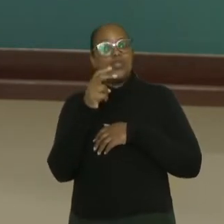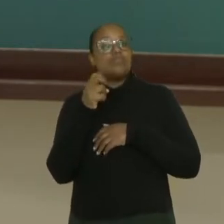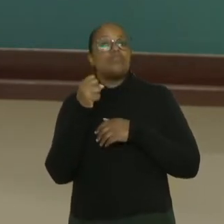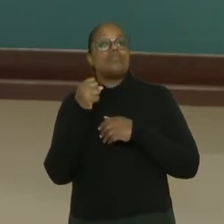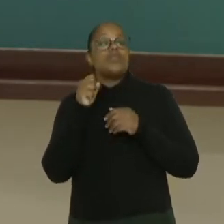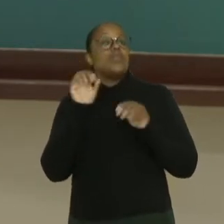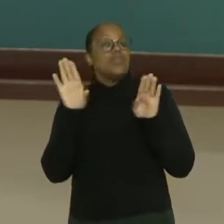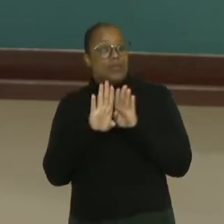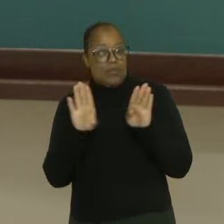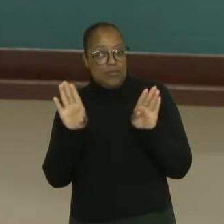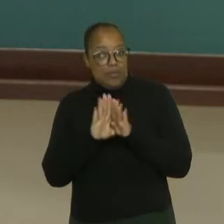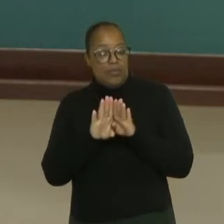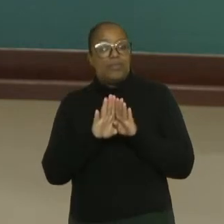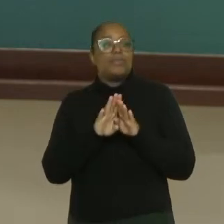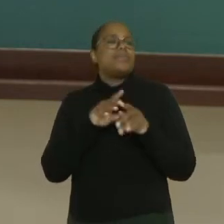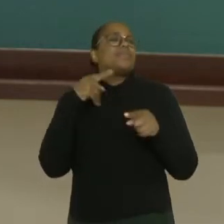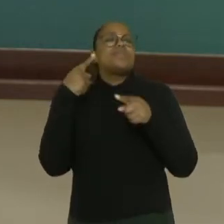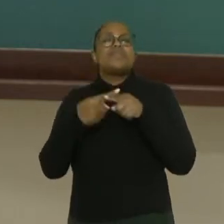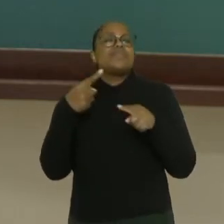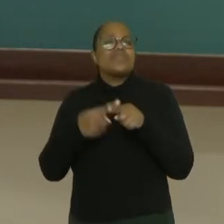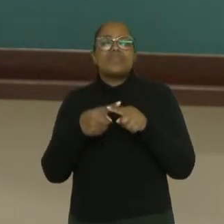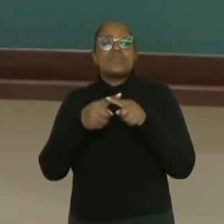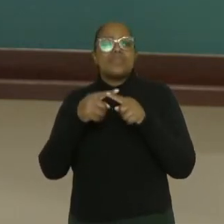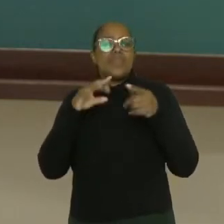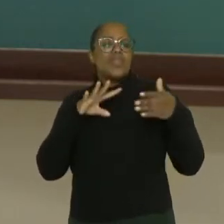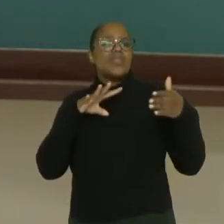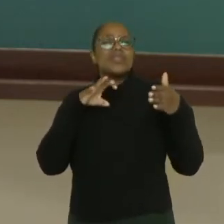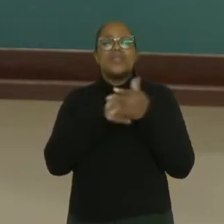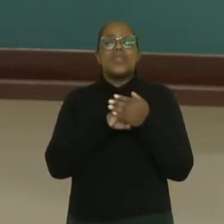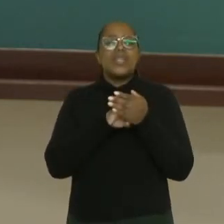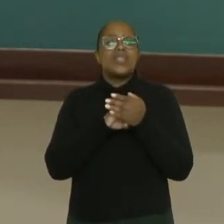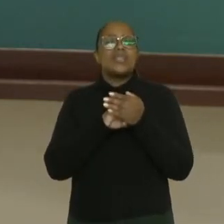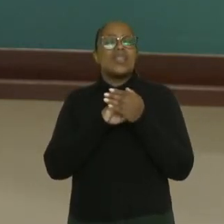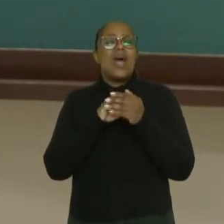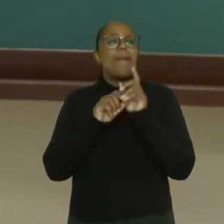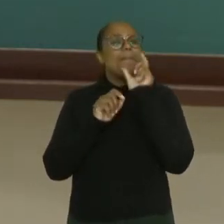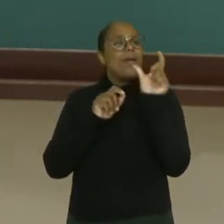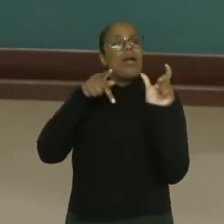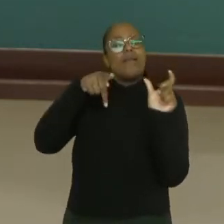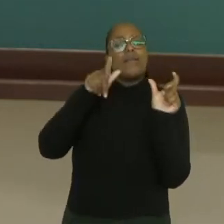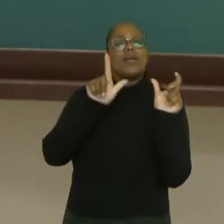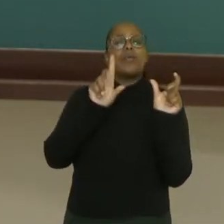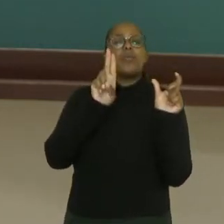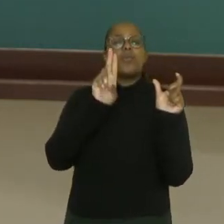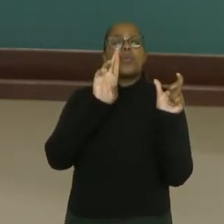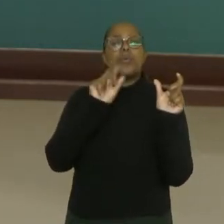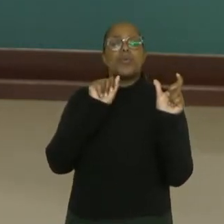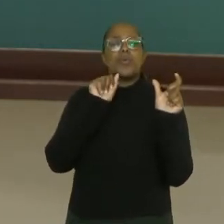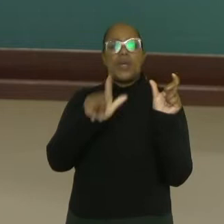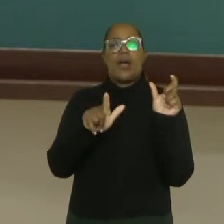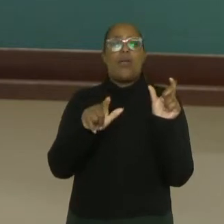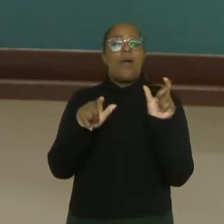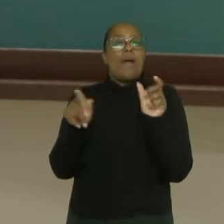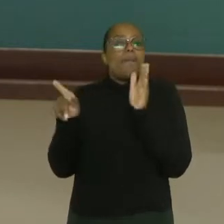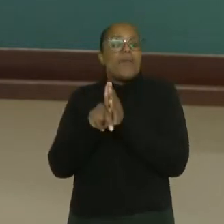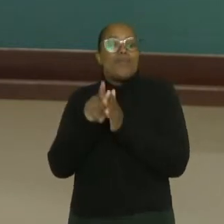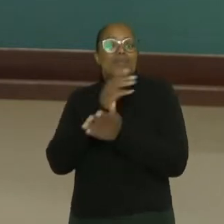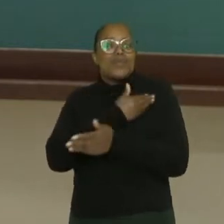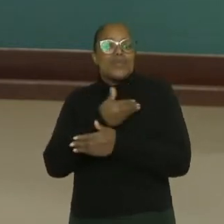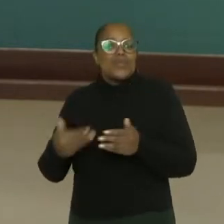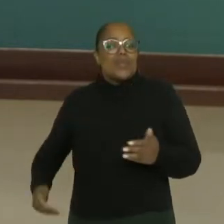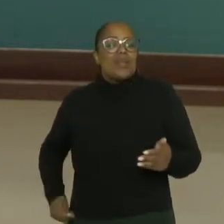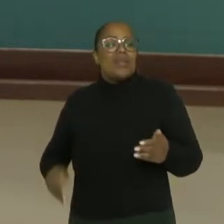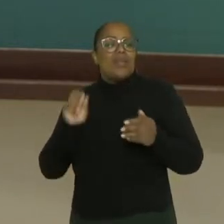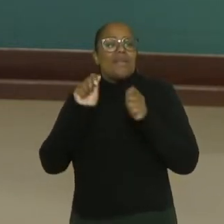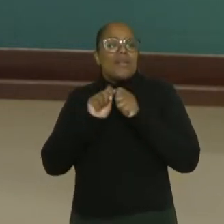E por que essas violências no plural? Olhar a violência como um instrumento do Estado faz com que não se